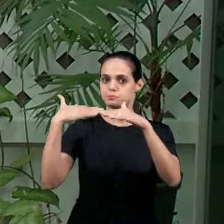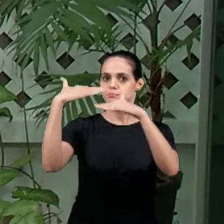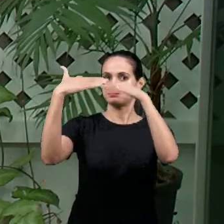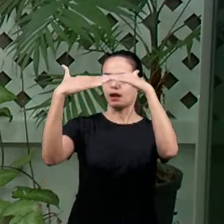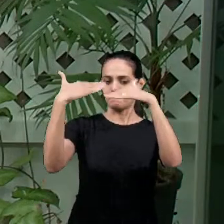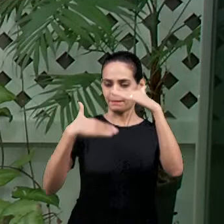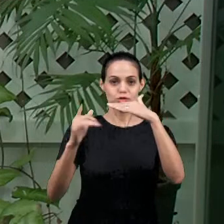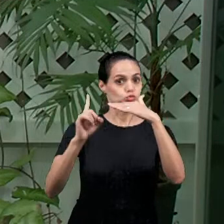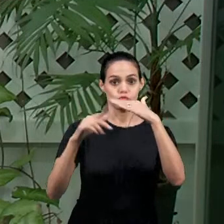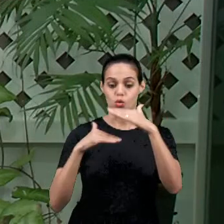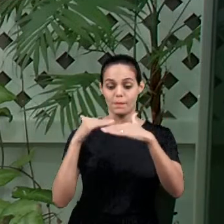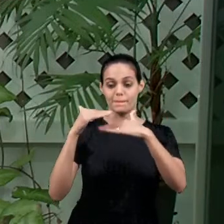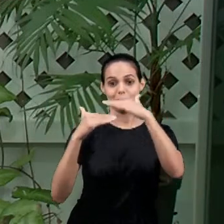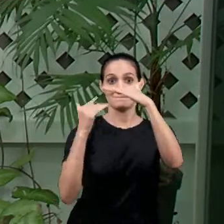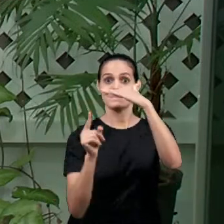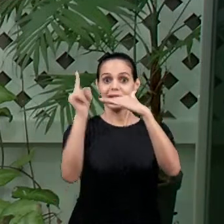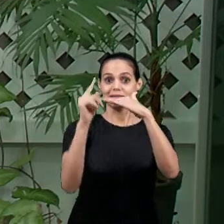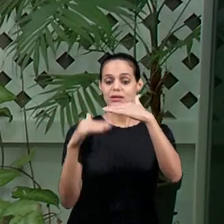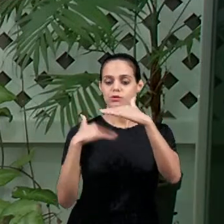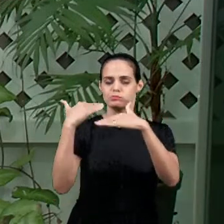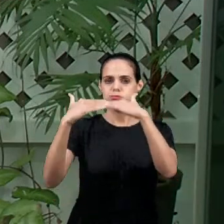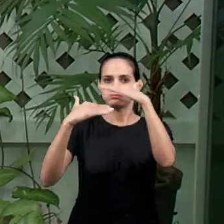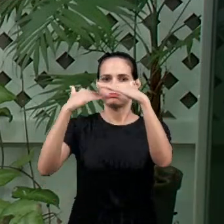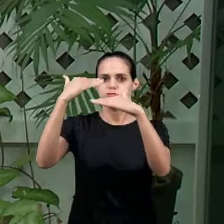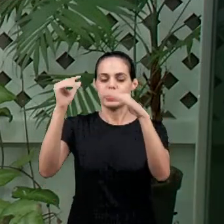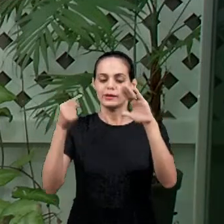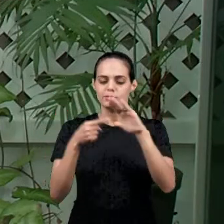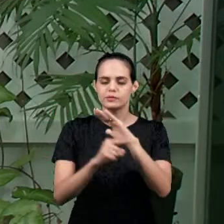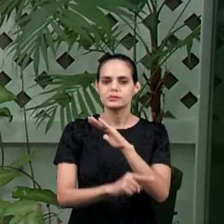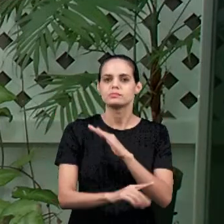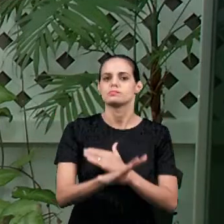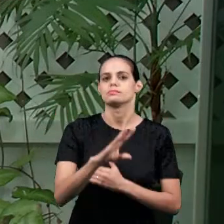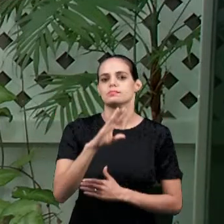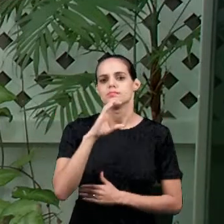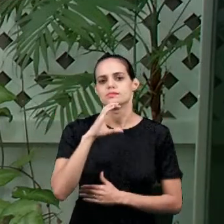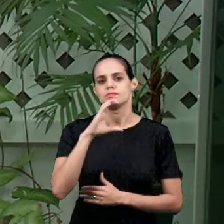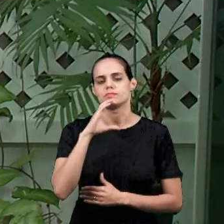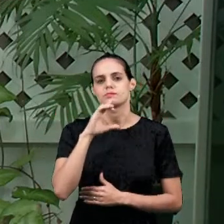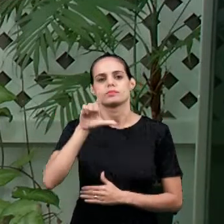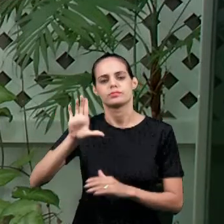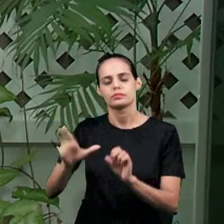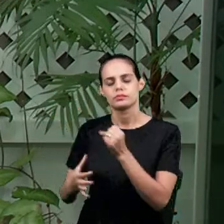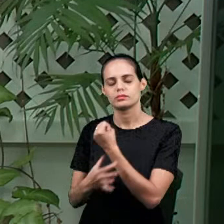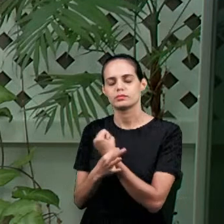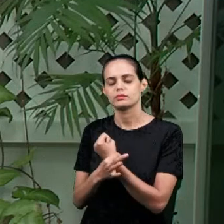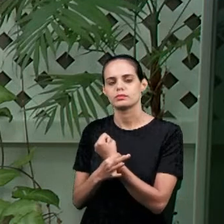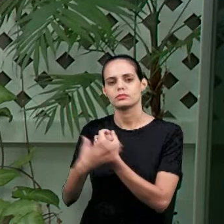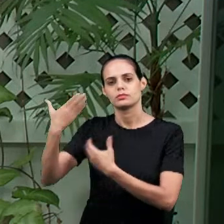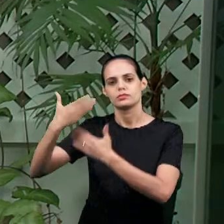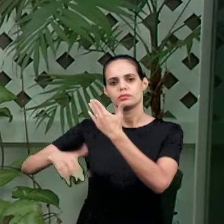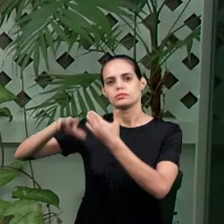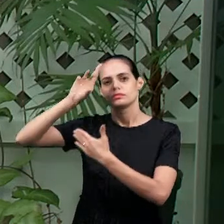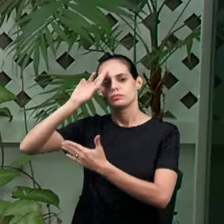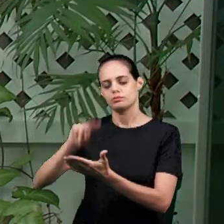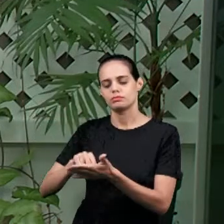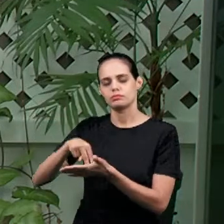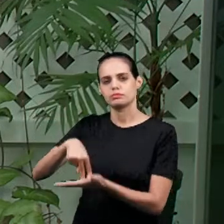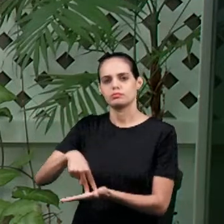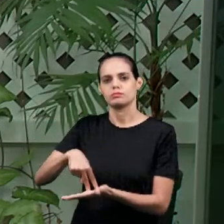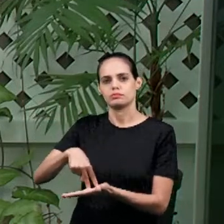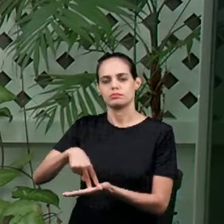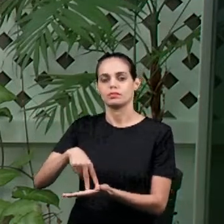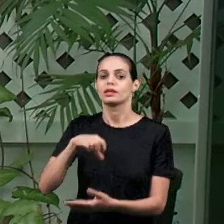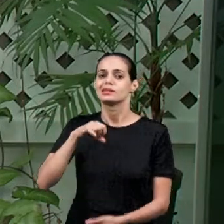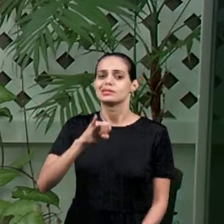da profundidade. Você tem que estar seguro no Senhor. Amanhã, se alguém me trazer uma palavra que não é